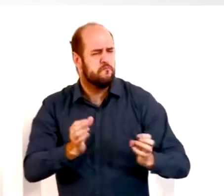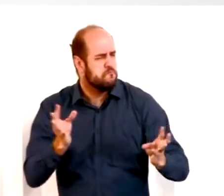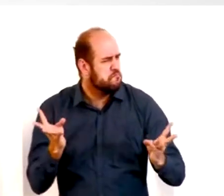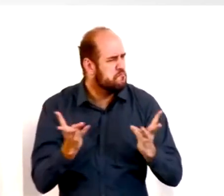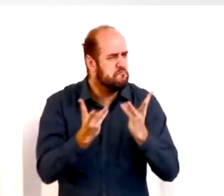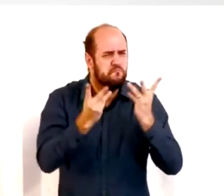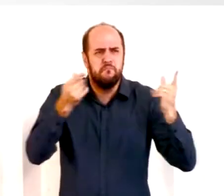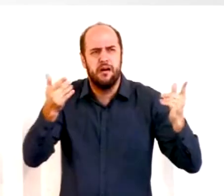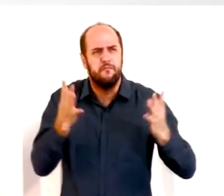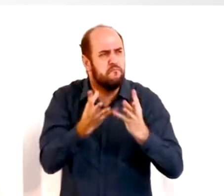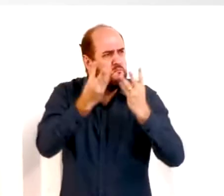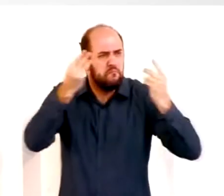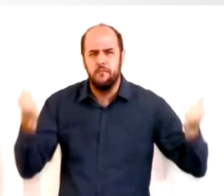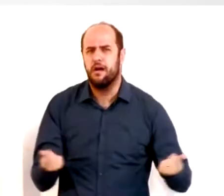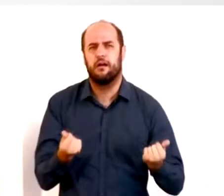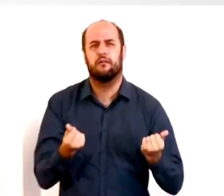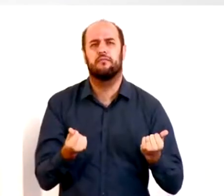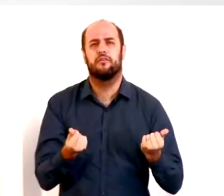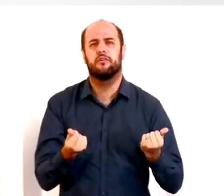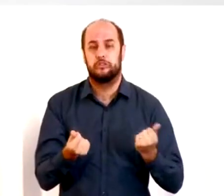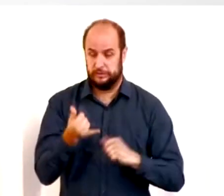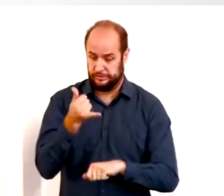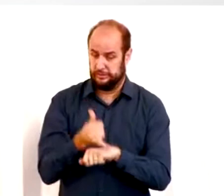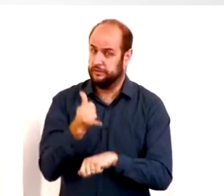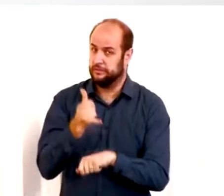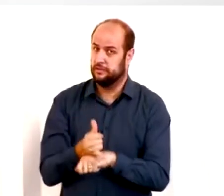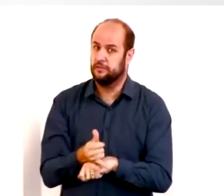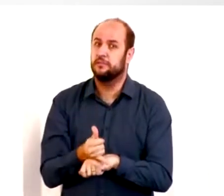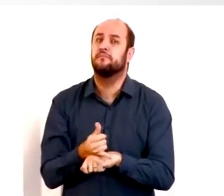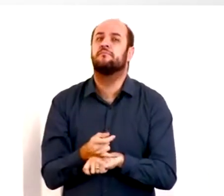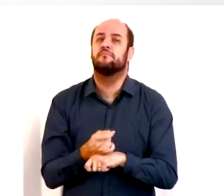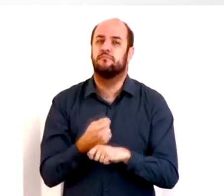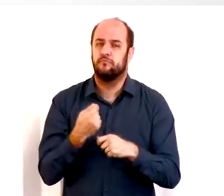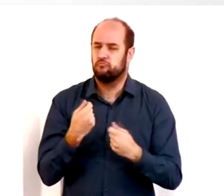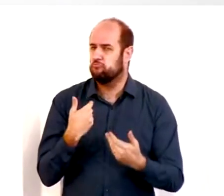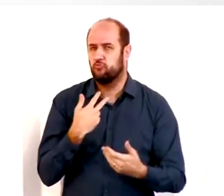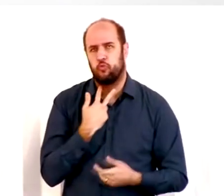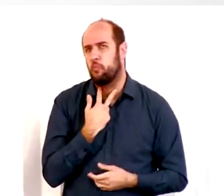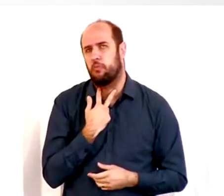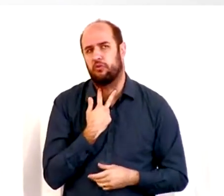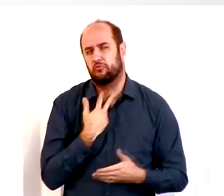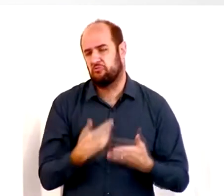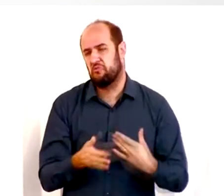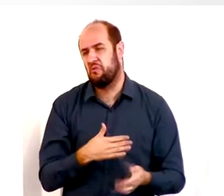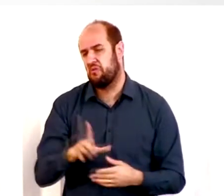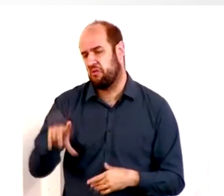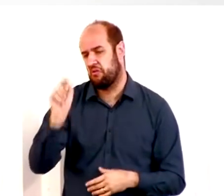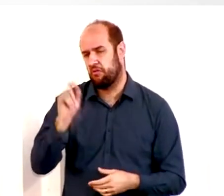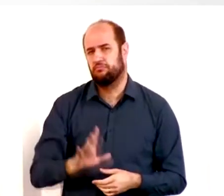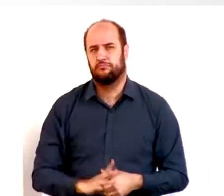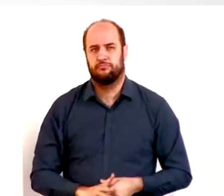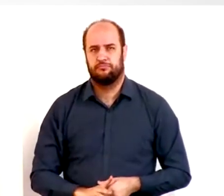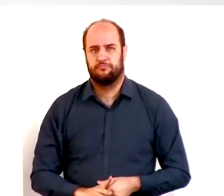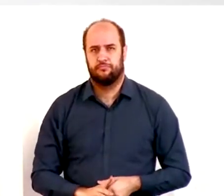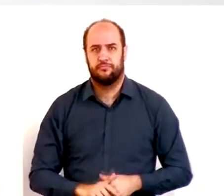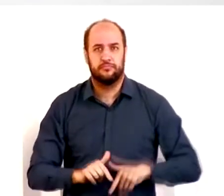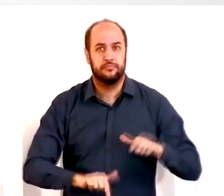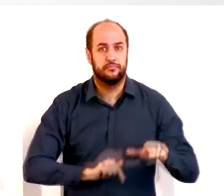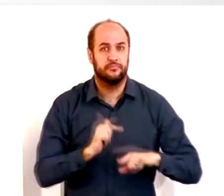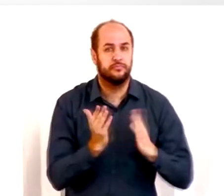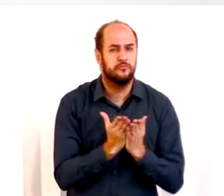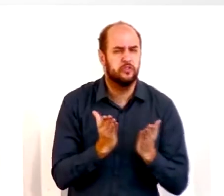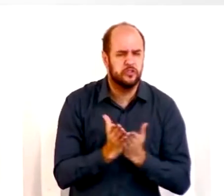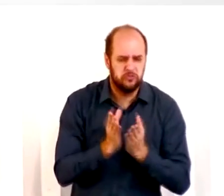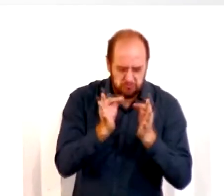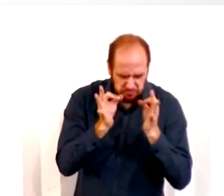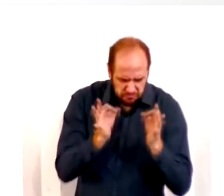ela é tão excelente que a liderança não pode ser uma liderança qualquer. A obra cristã é tão